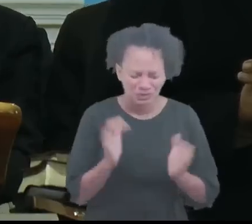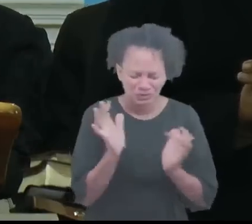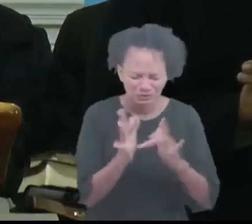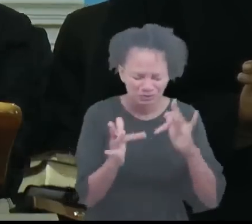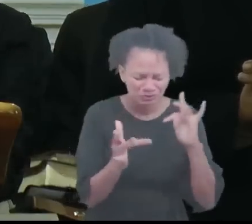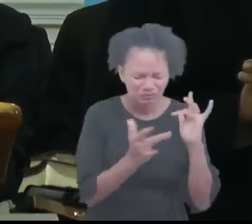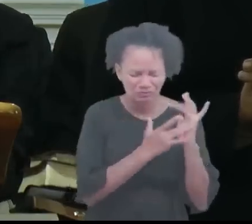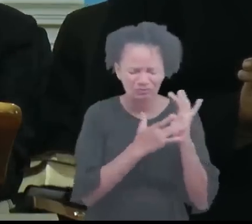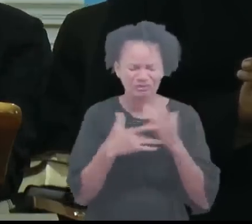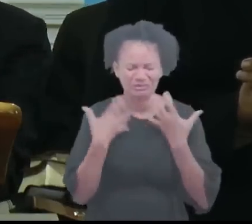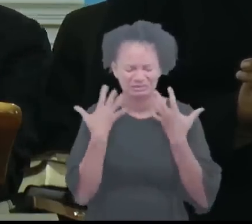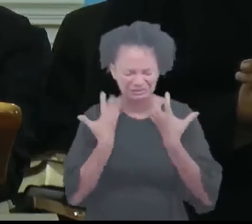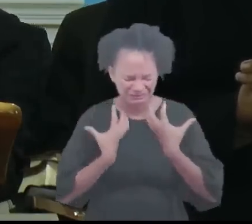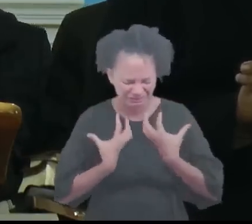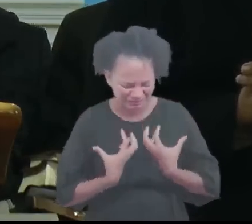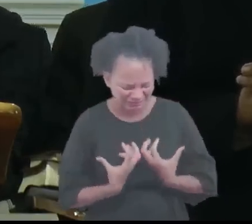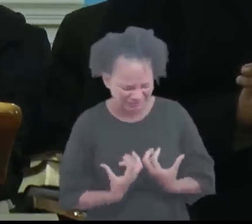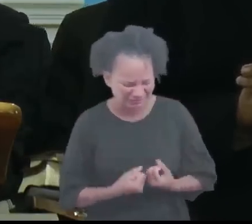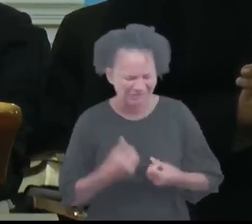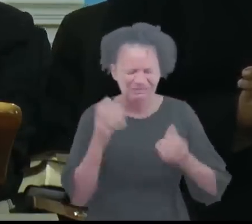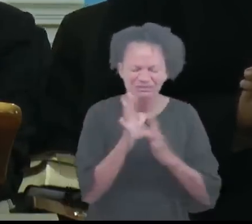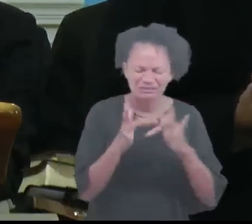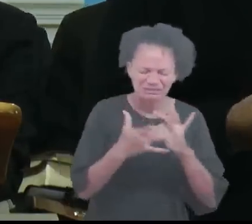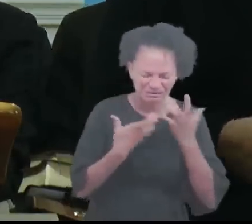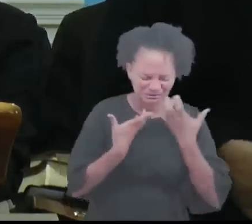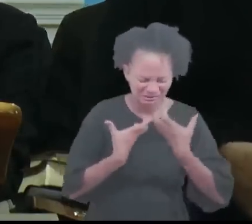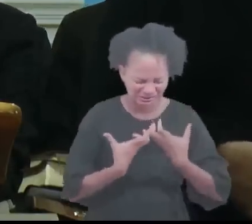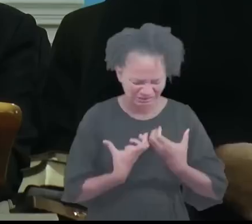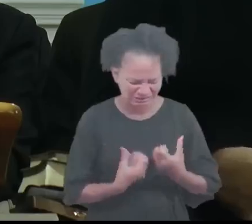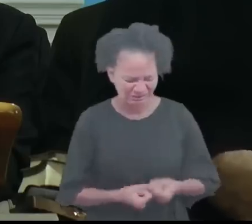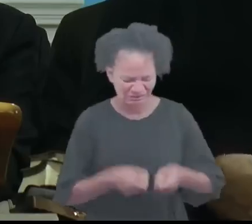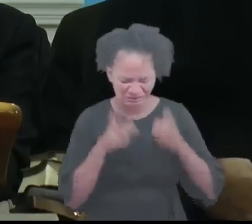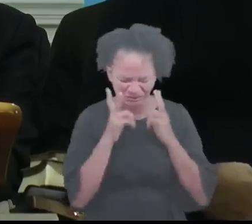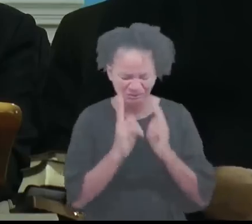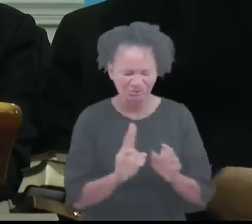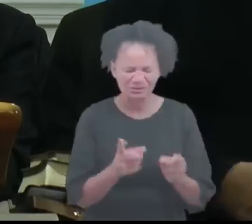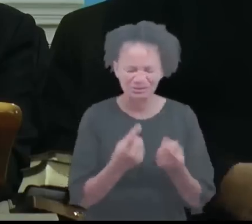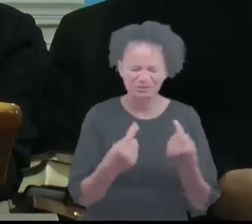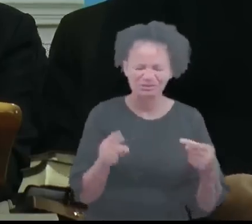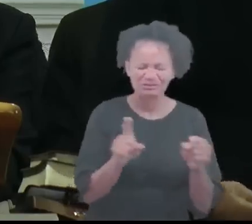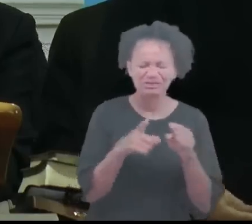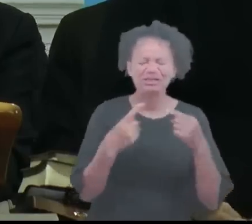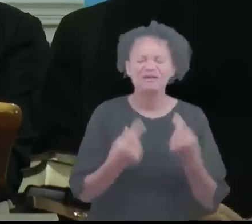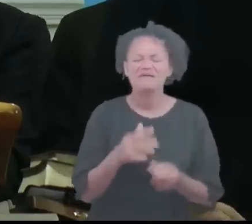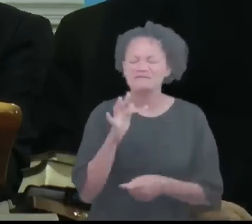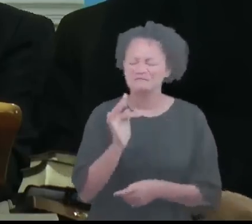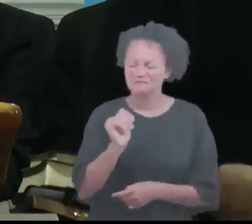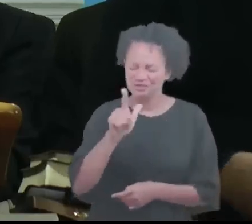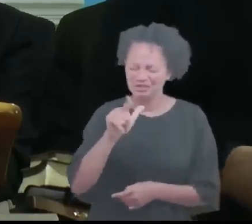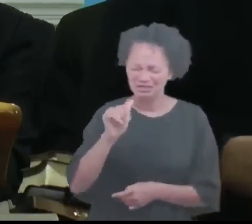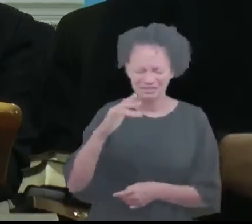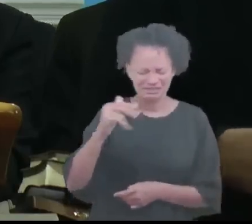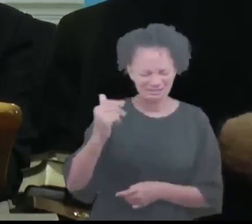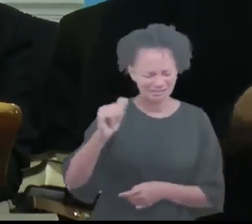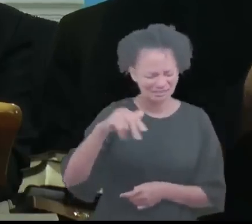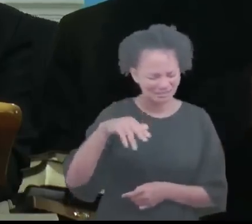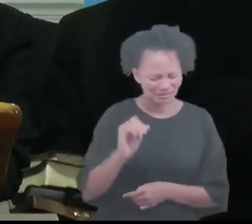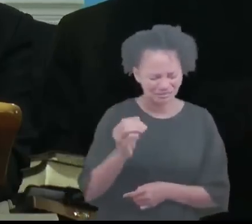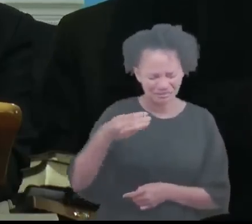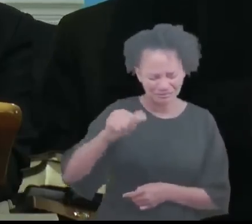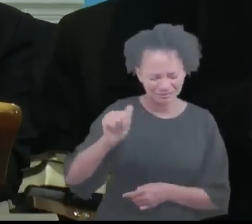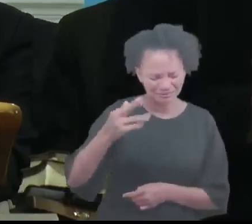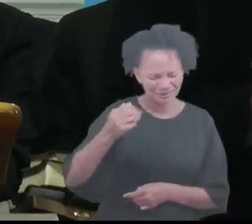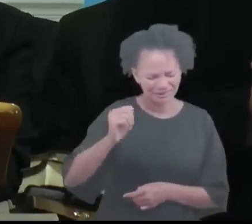Jesus, eu estou cansado, eu estou cansada, como diz o hino de Feliciano Amaral: estou cansado